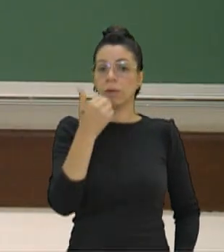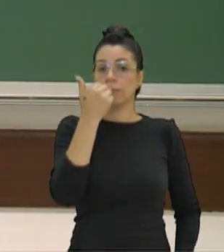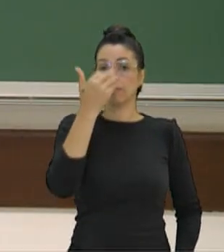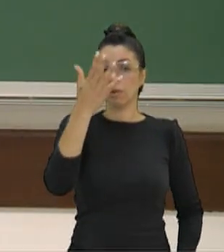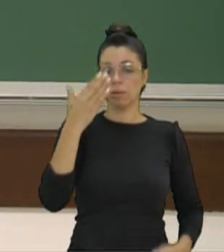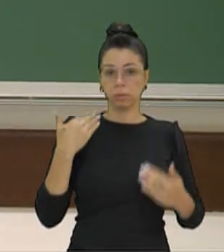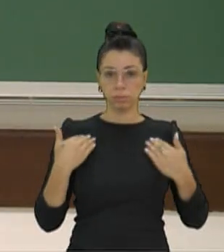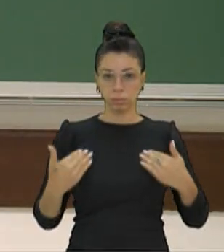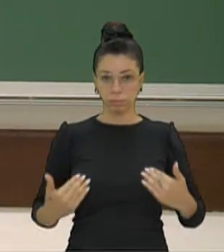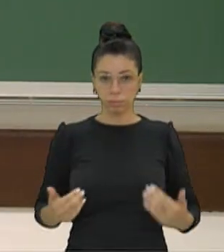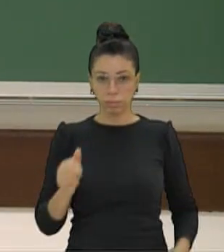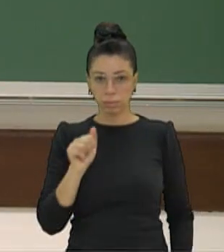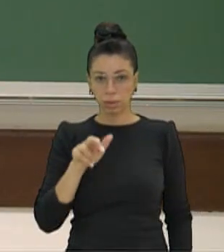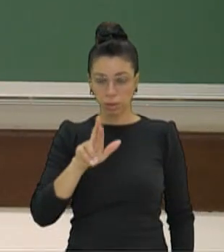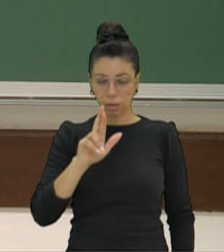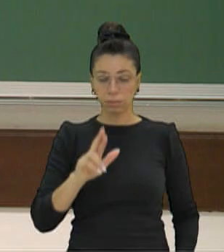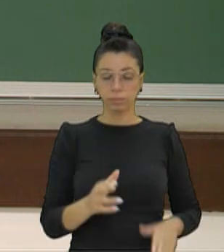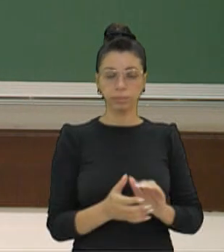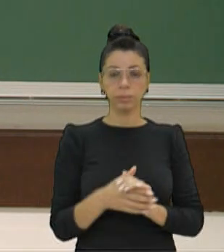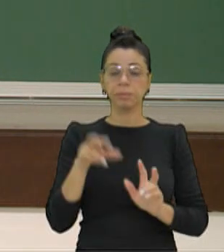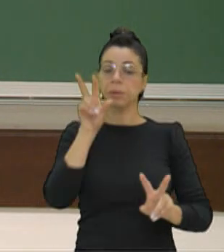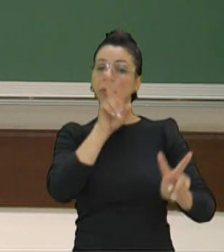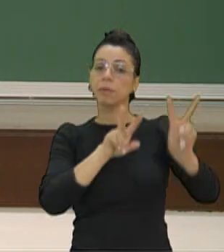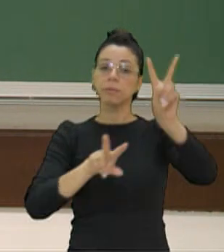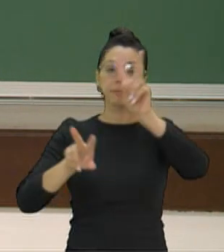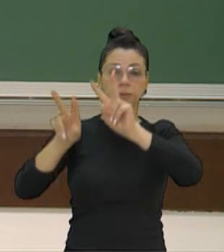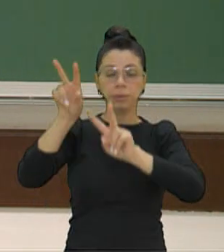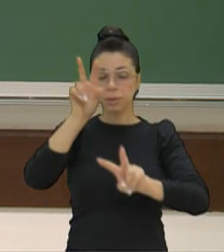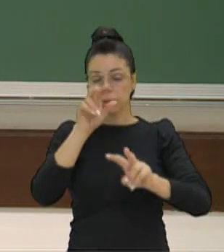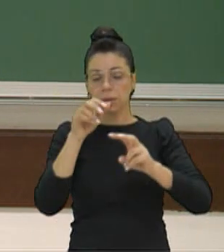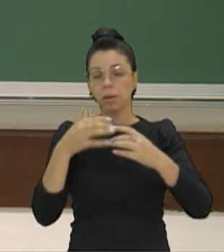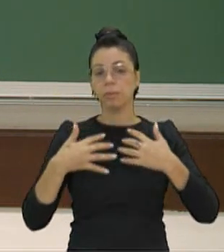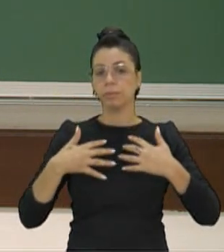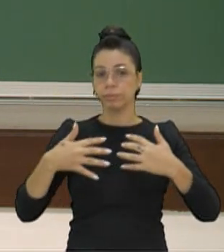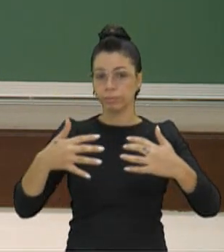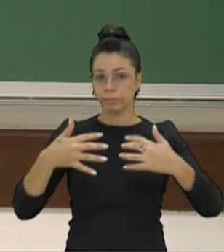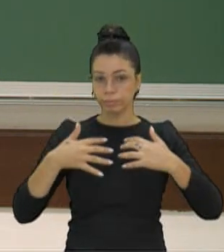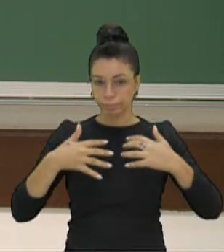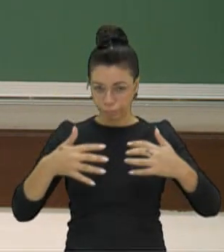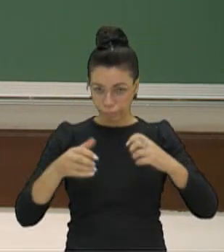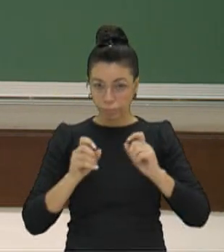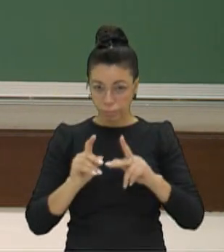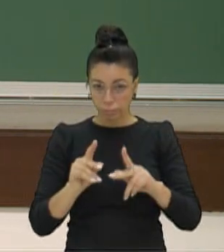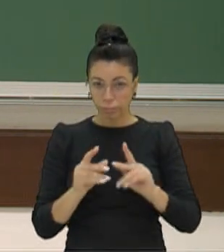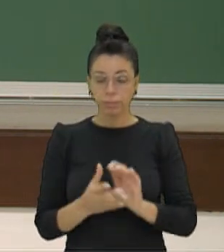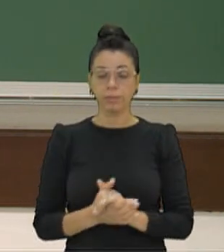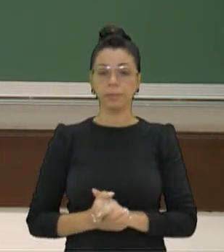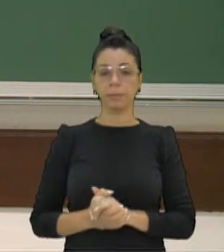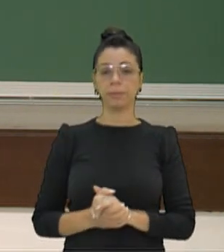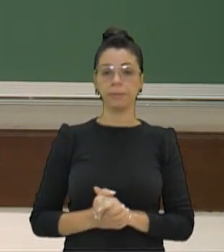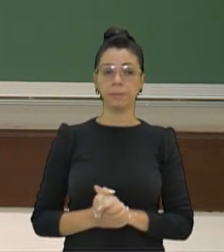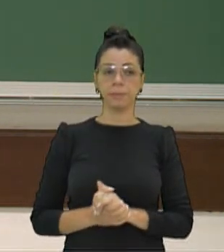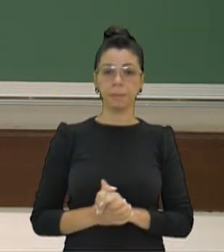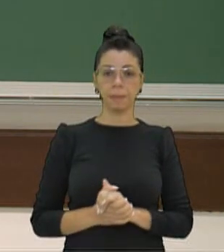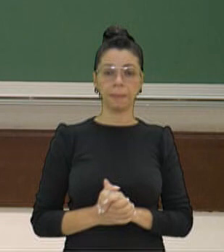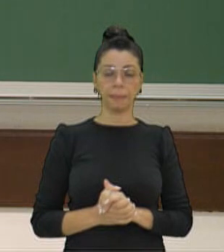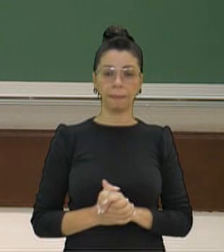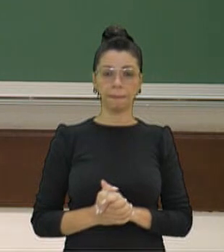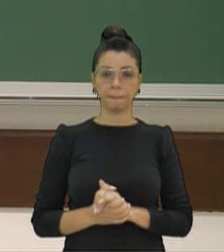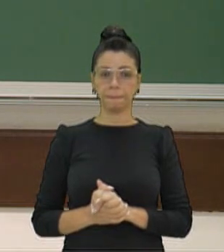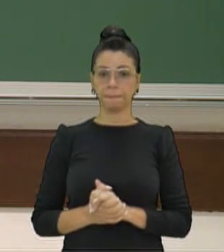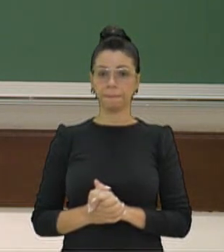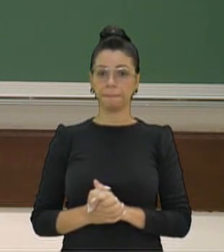corpo. Tá? Então, só para a gente visualizar, né, o movimento aí do diafragma, ok? Seguindo aqui,